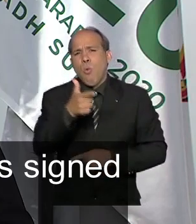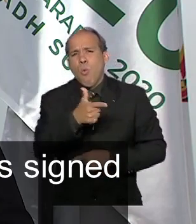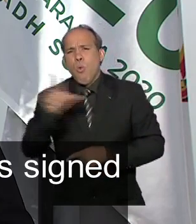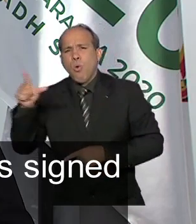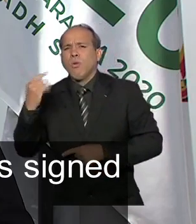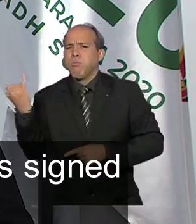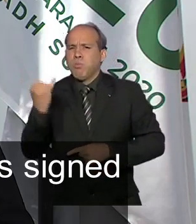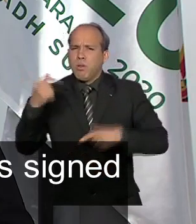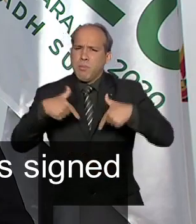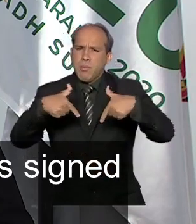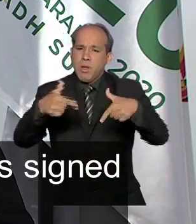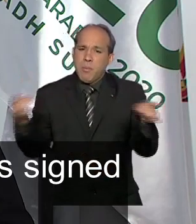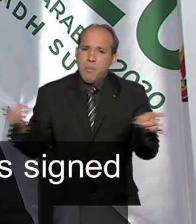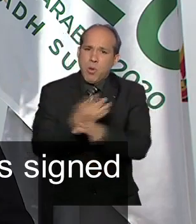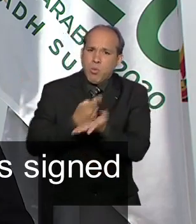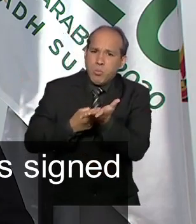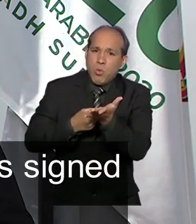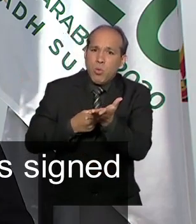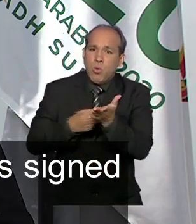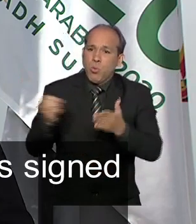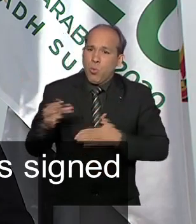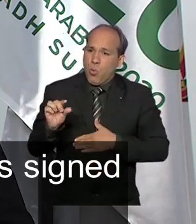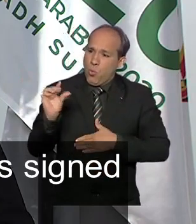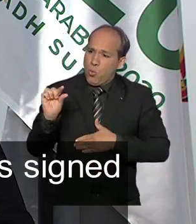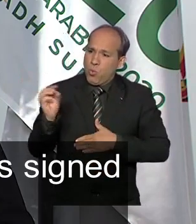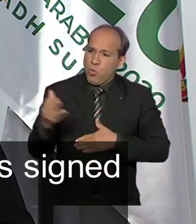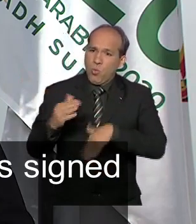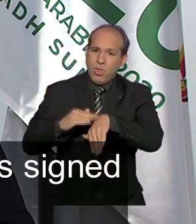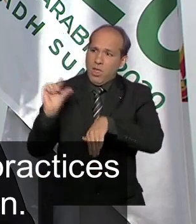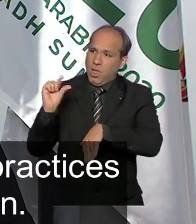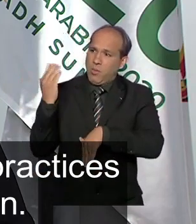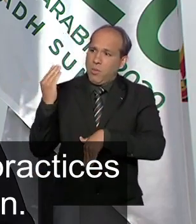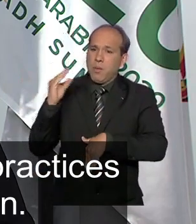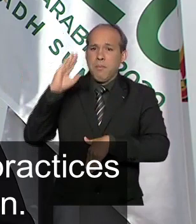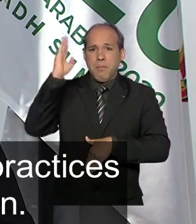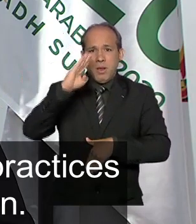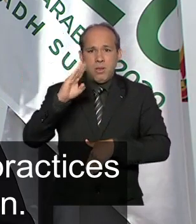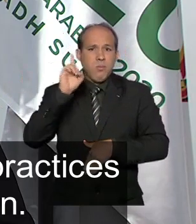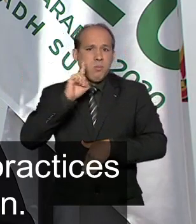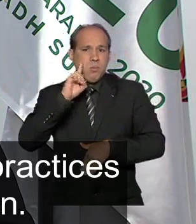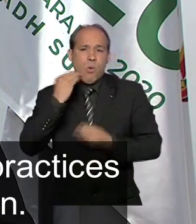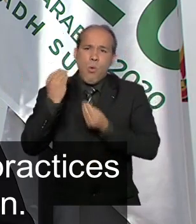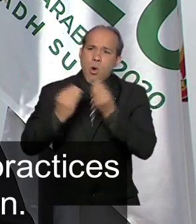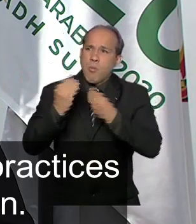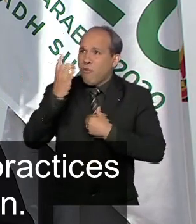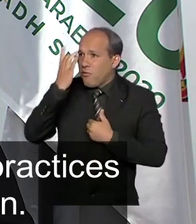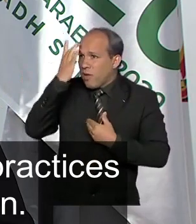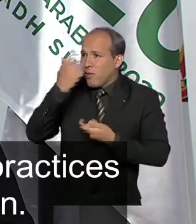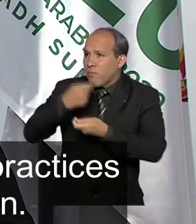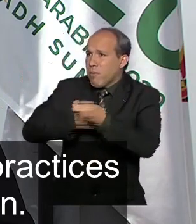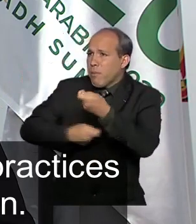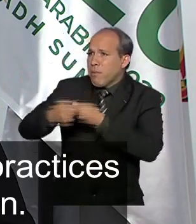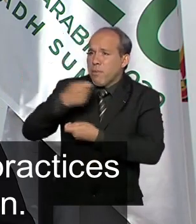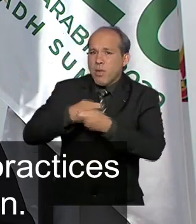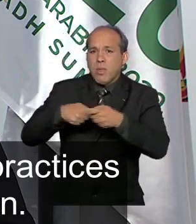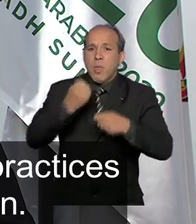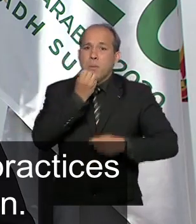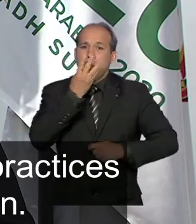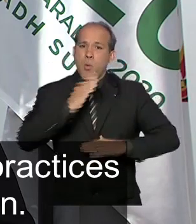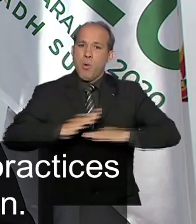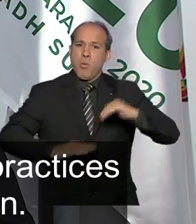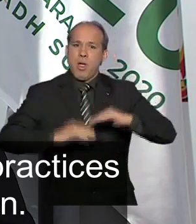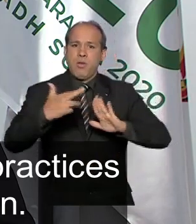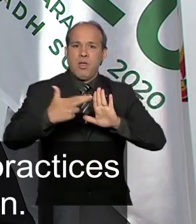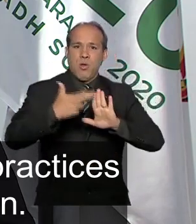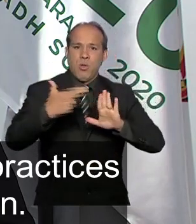os recentes acordos firmados entre o Brasil e os Estados Unidos sobre facilitação do Comércio boas